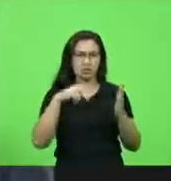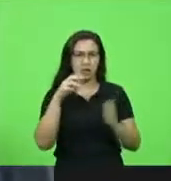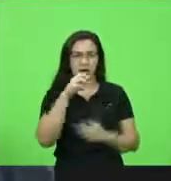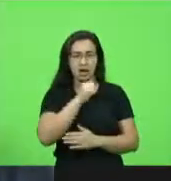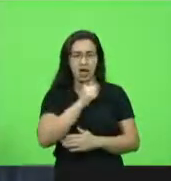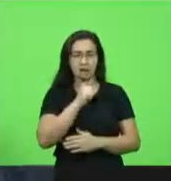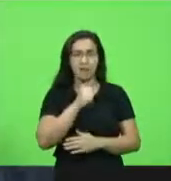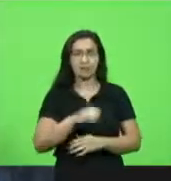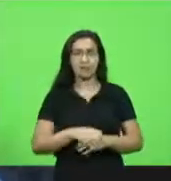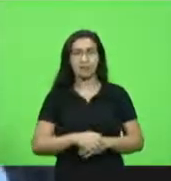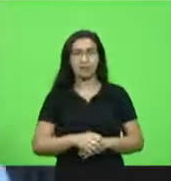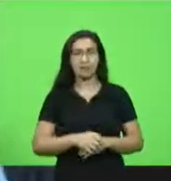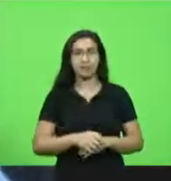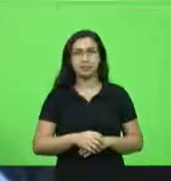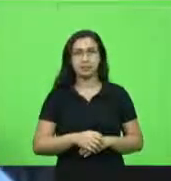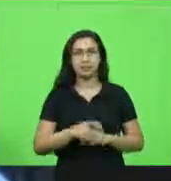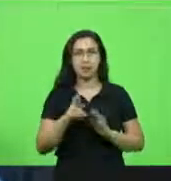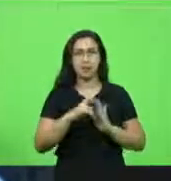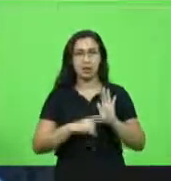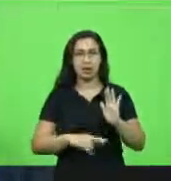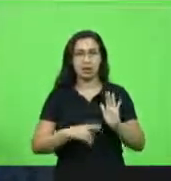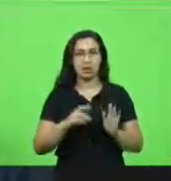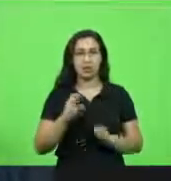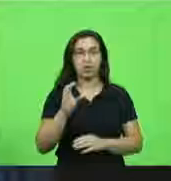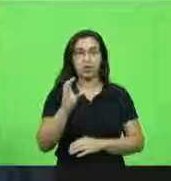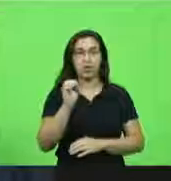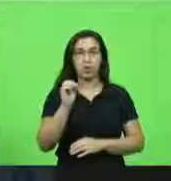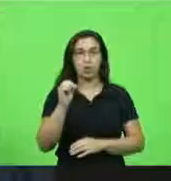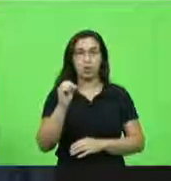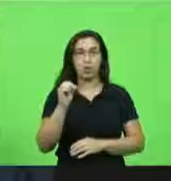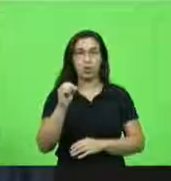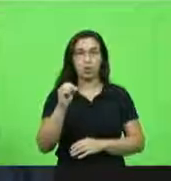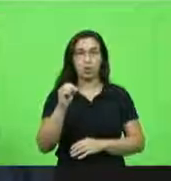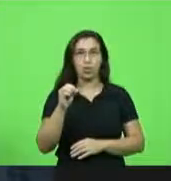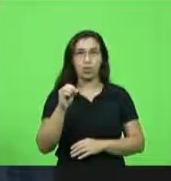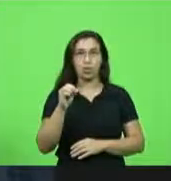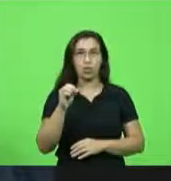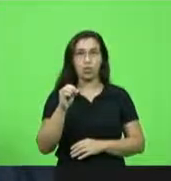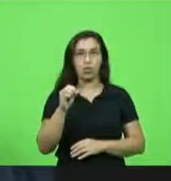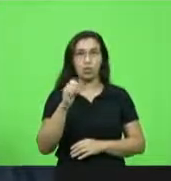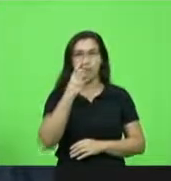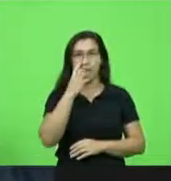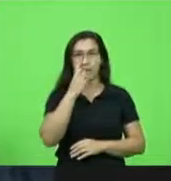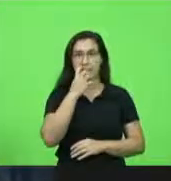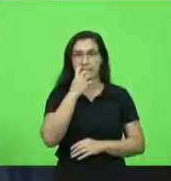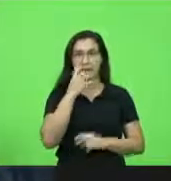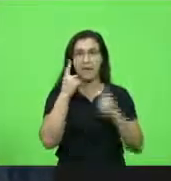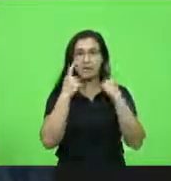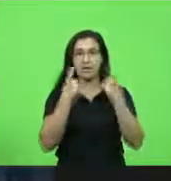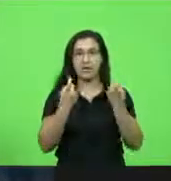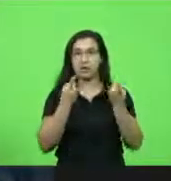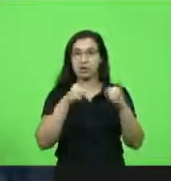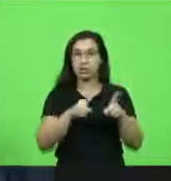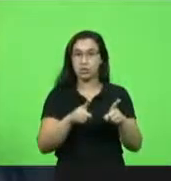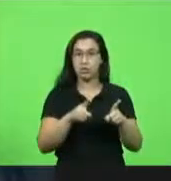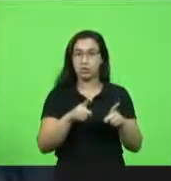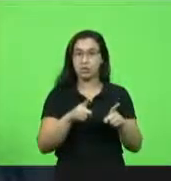tempo. É um relatório feito pela Organização Mundial, World Vision, indica que a violência contra crianças pode